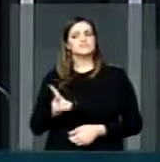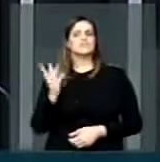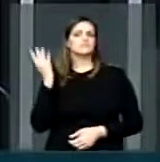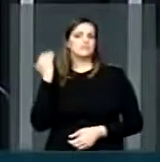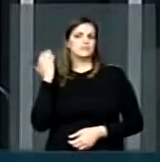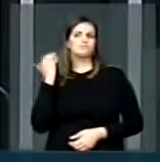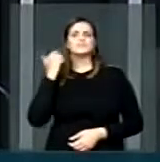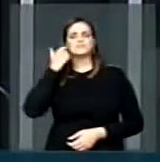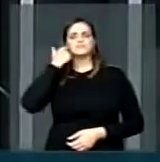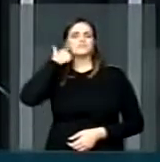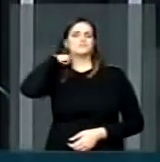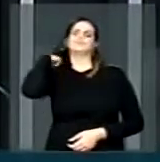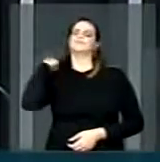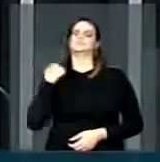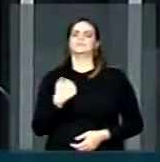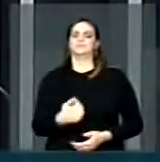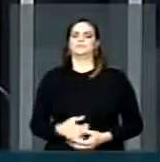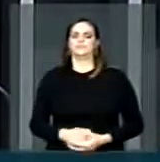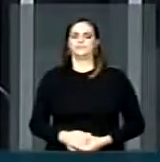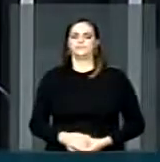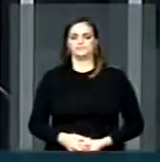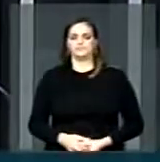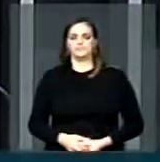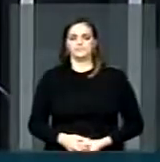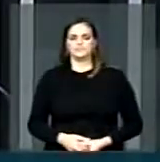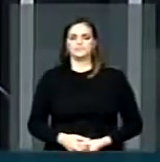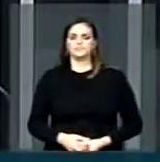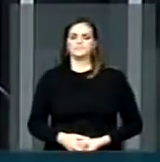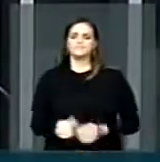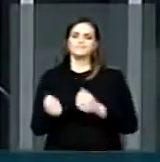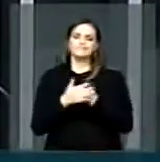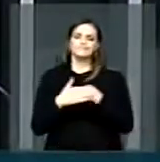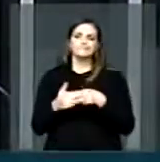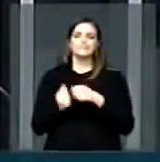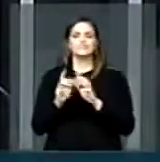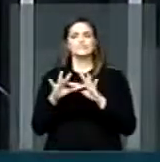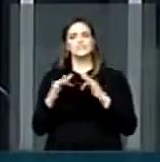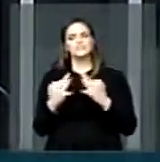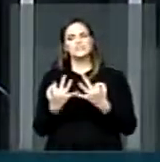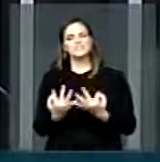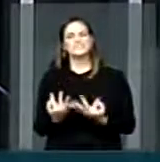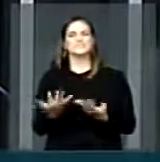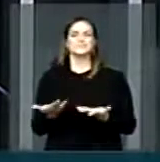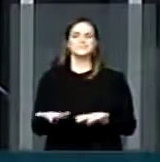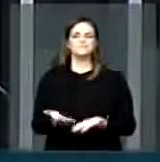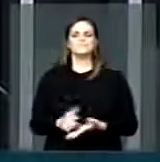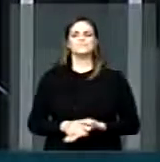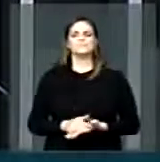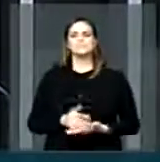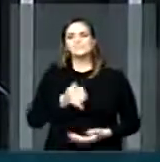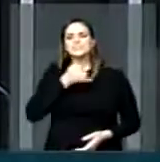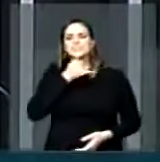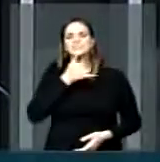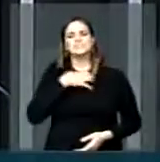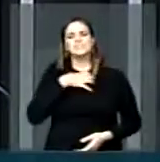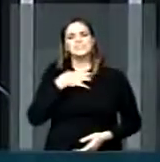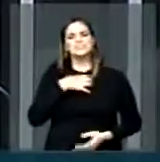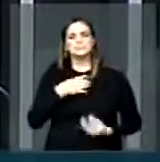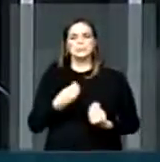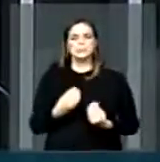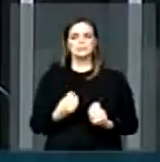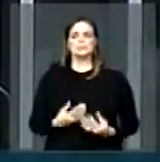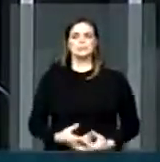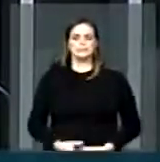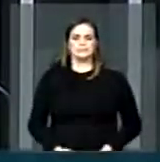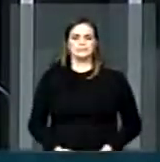do nosso empreendimento. Eu quero deixar a família de seu Pedro Delmiro e do Iedo Maranhão também os nossos sentimentos. E